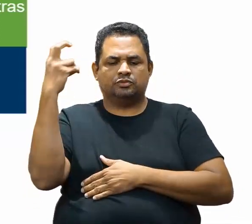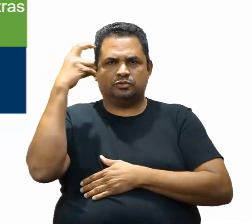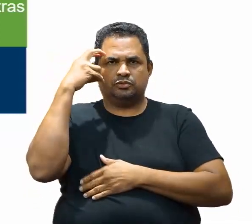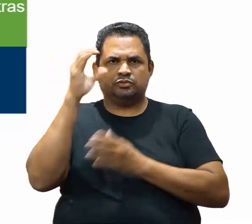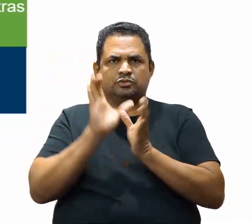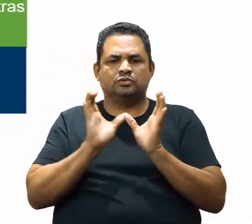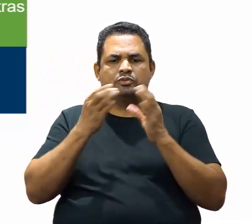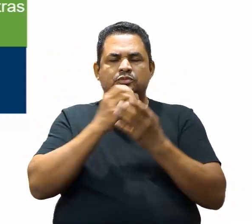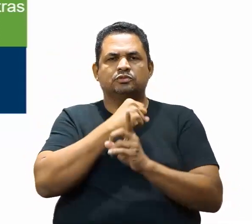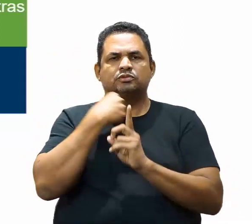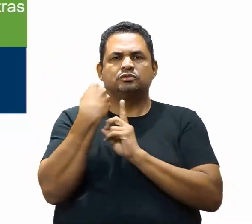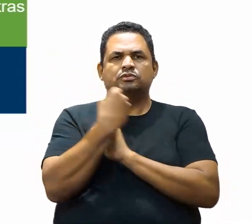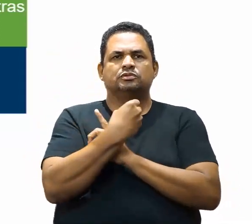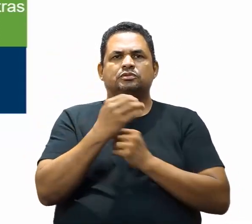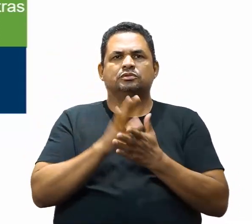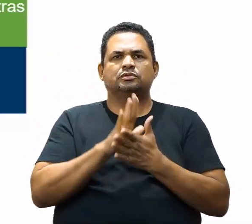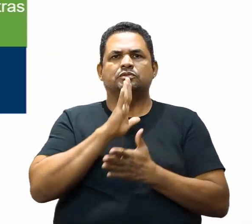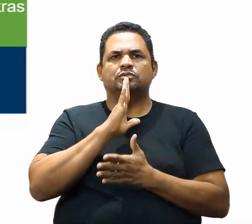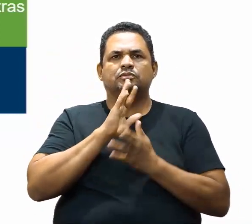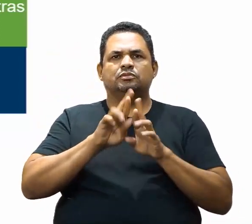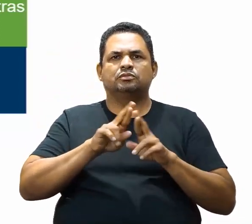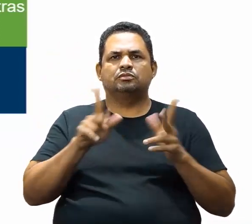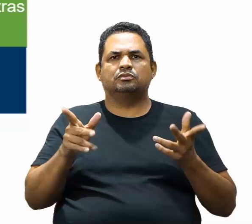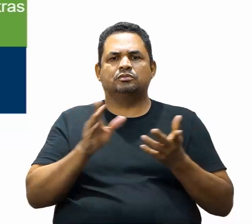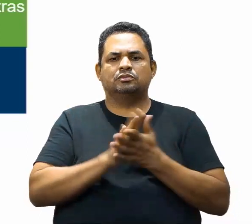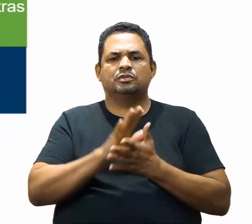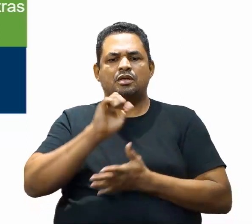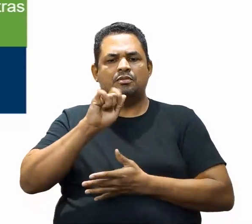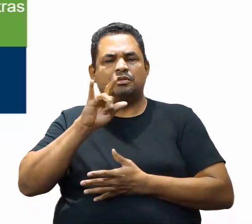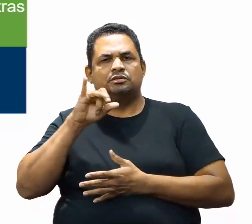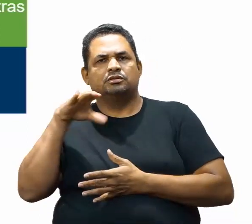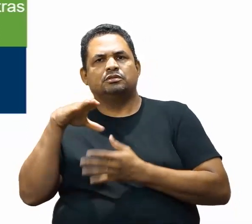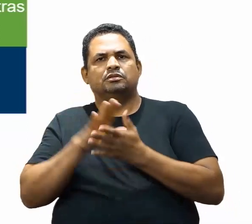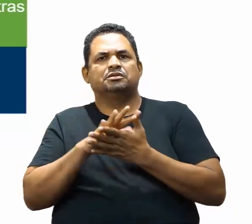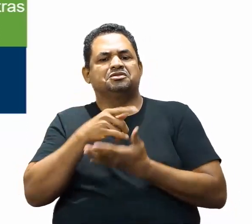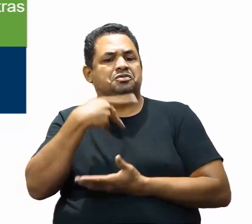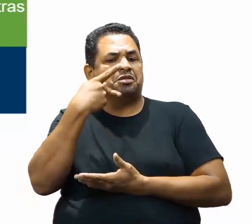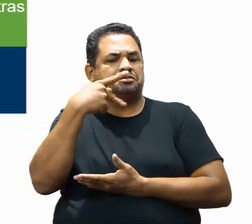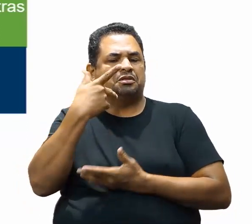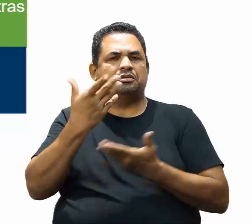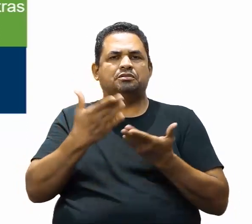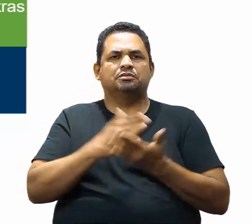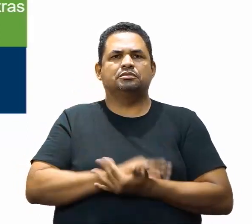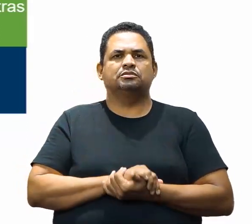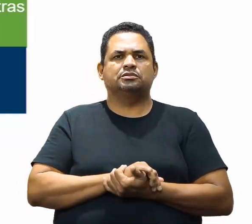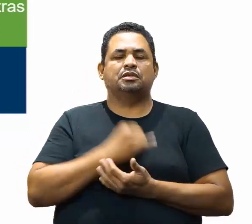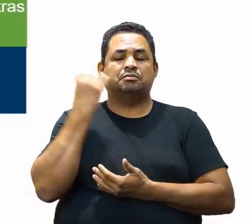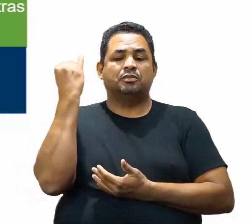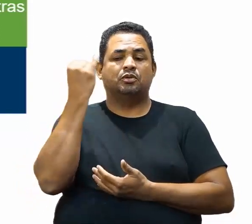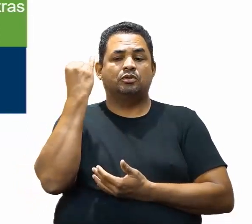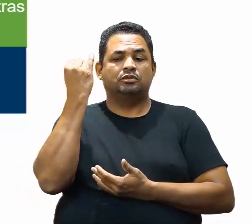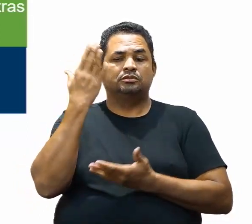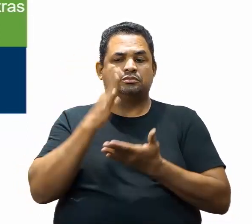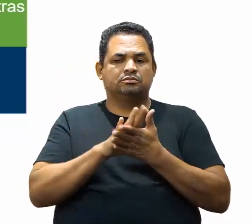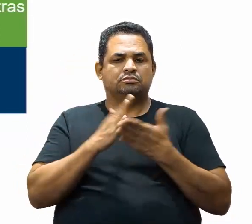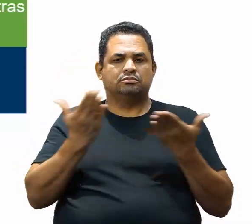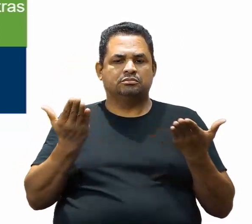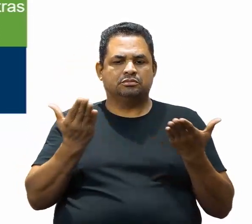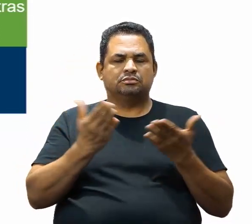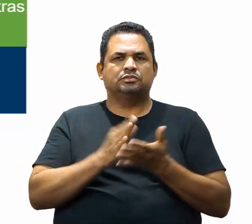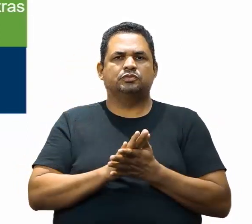sociais. Conhecer a diferença do alfabeto e suas pronúncias. Essa parte é muito importante. Por mais que a gente não trabalhe